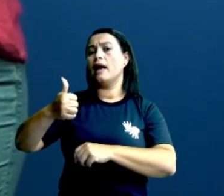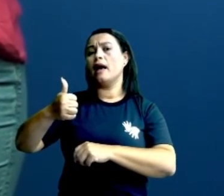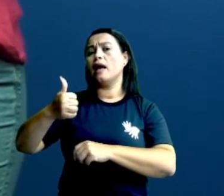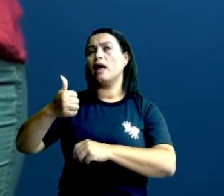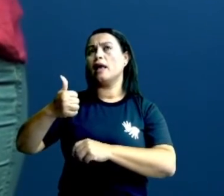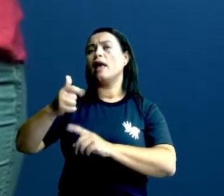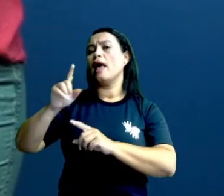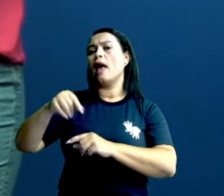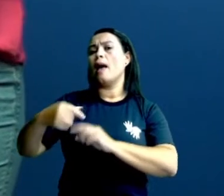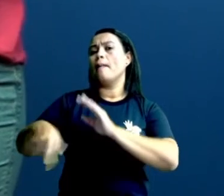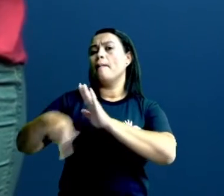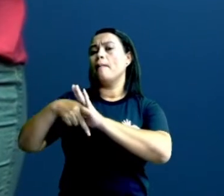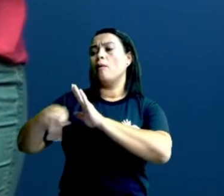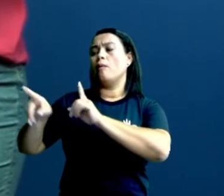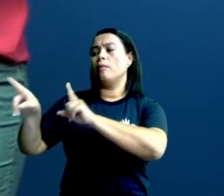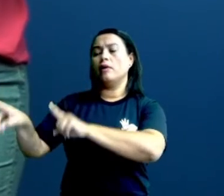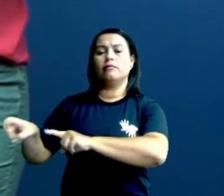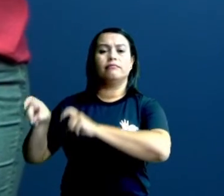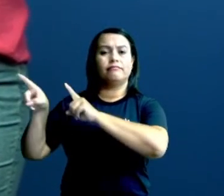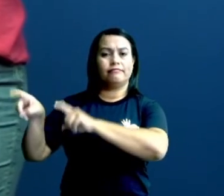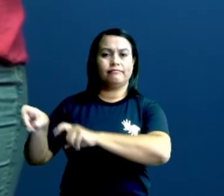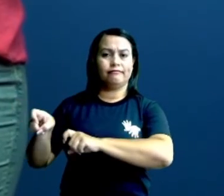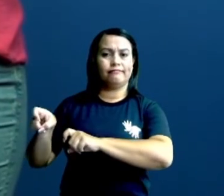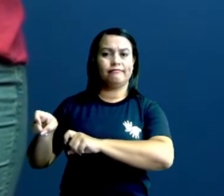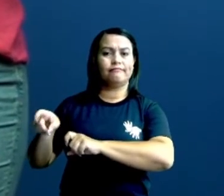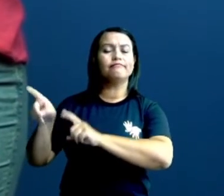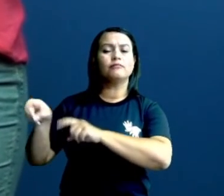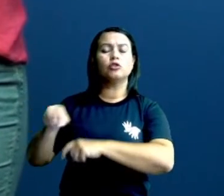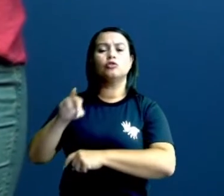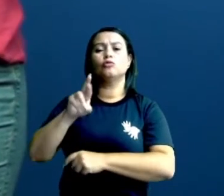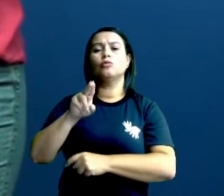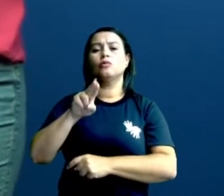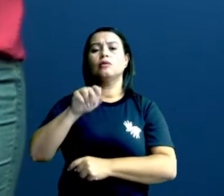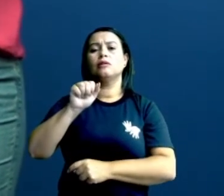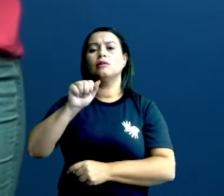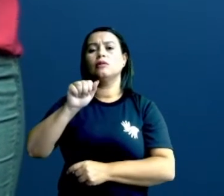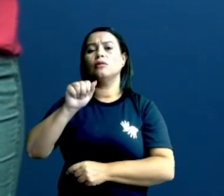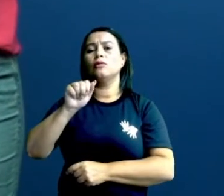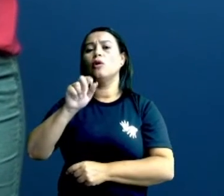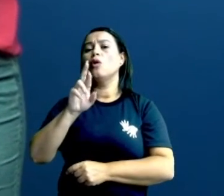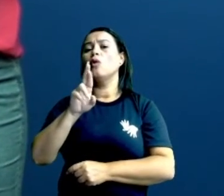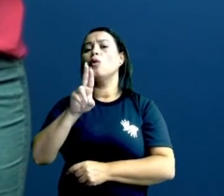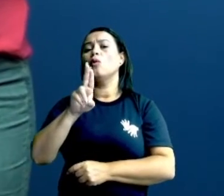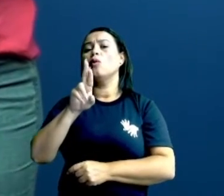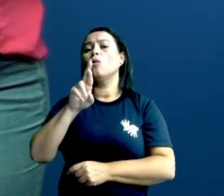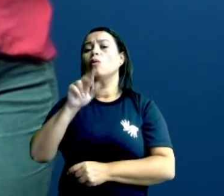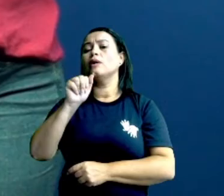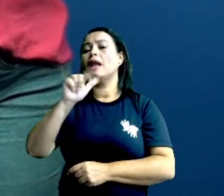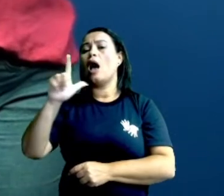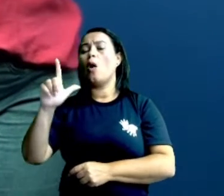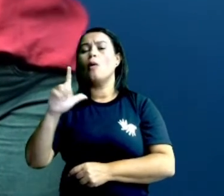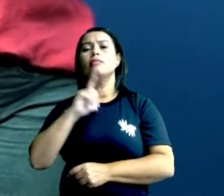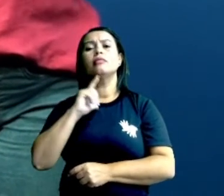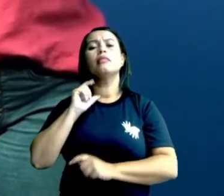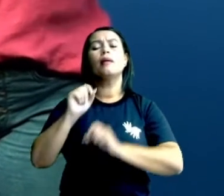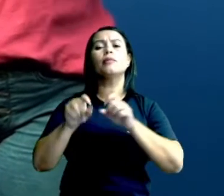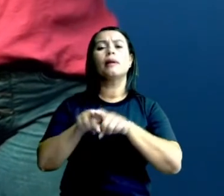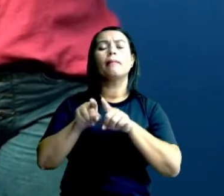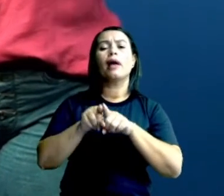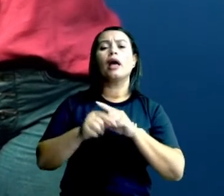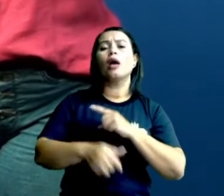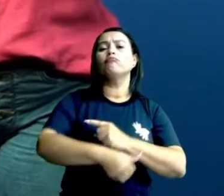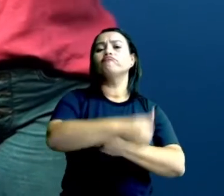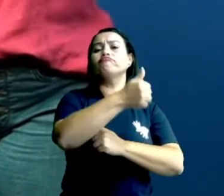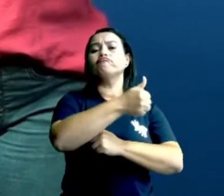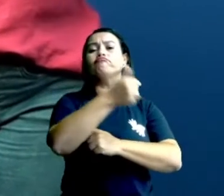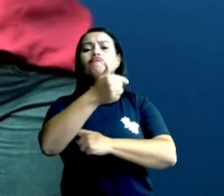típicas da região rural, certo? Do setor rural, do campo. E aí a gente tem, tudo